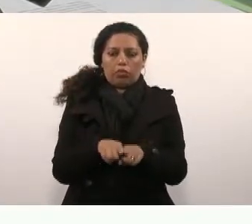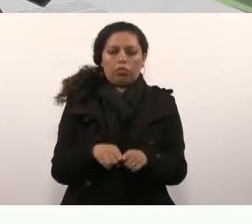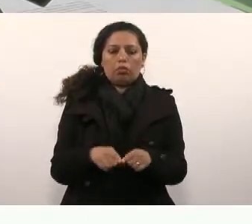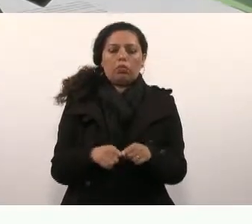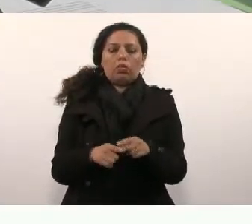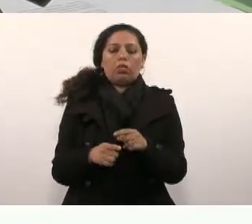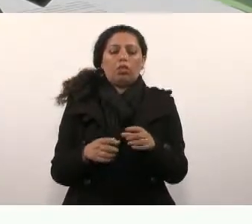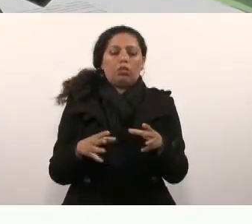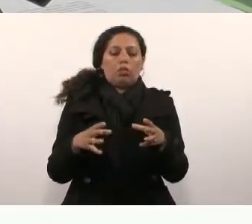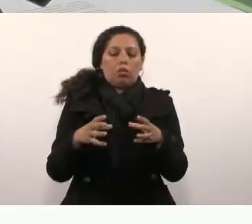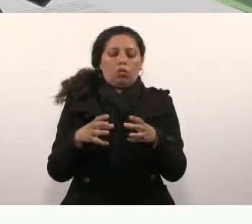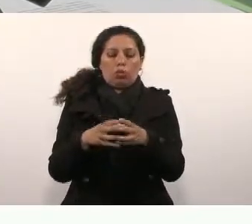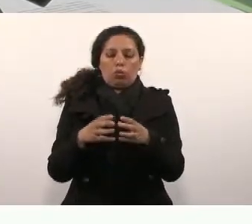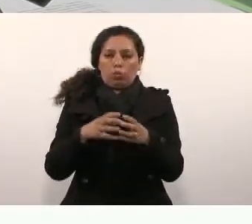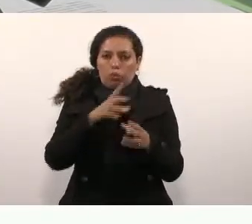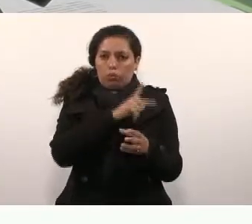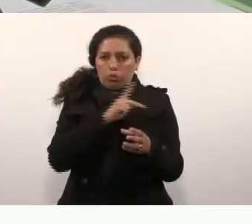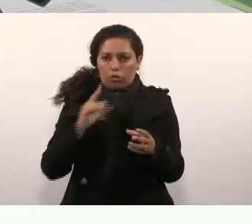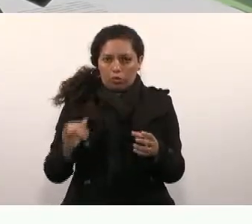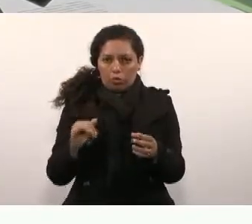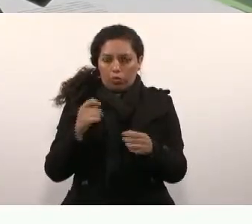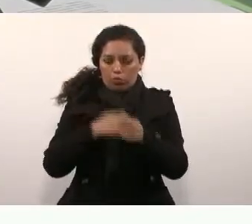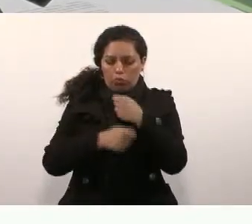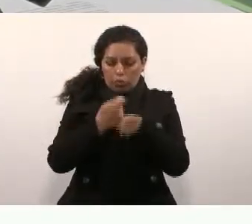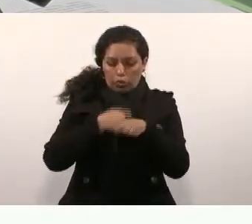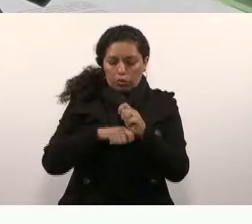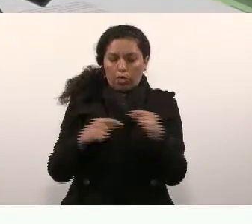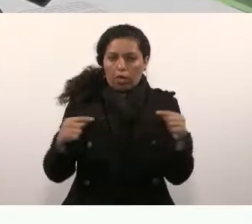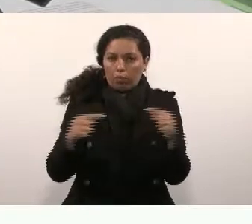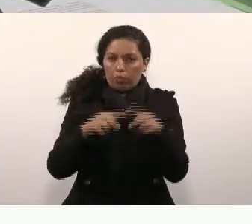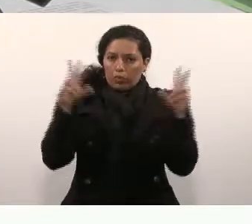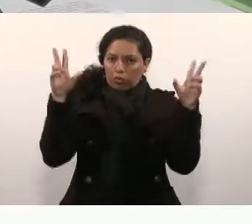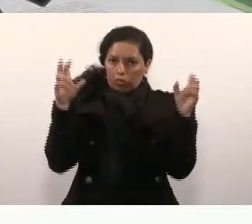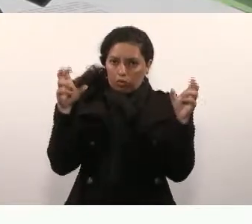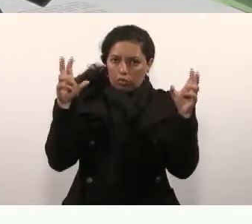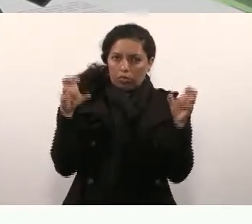Comissão de Economia, nesse tema, que é um tema que está diretamente